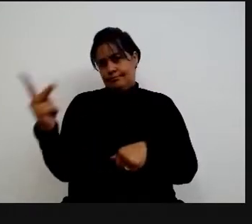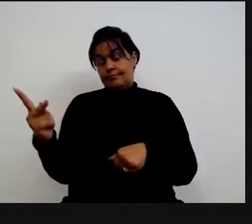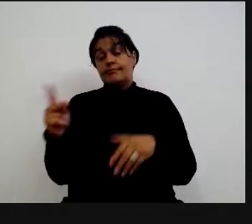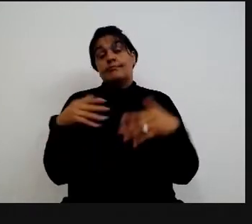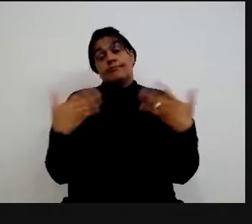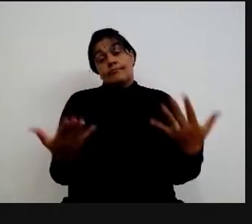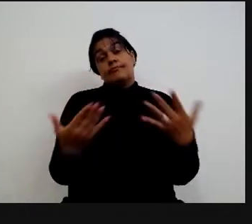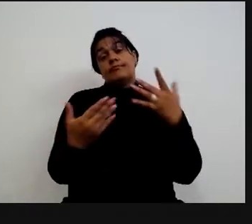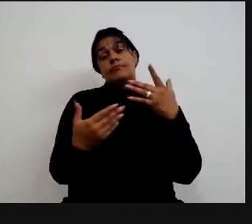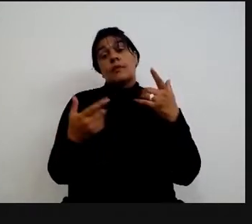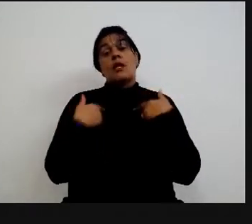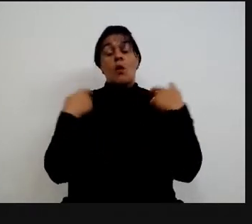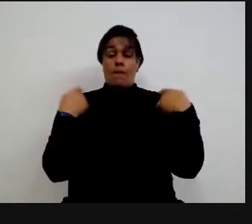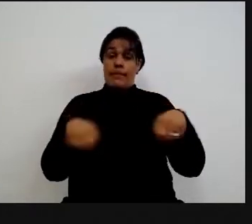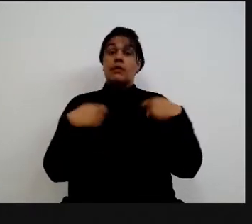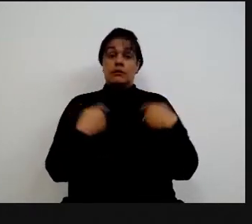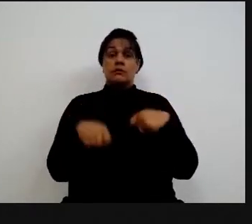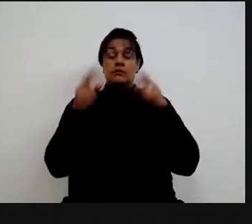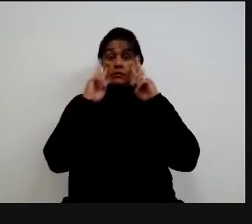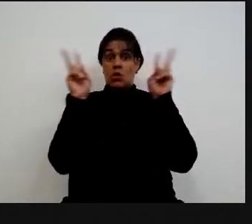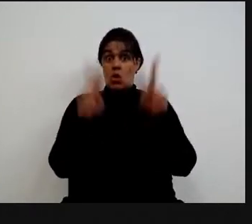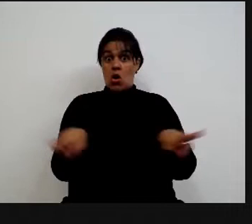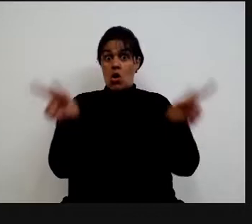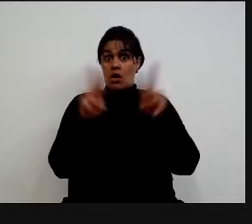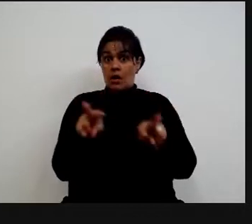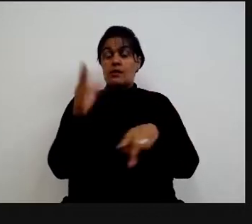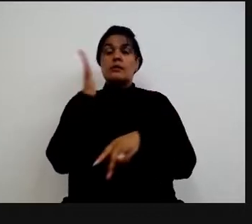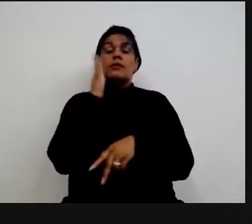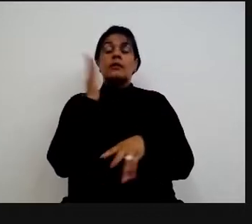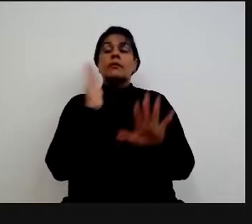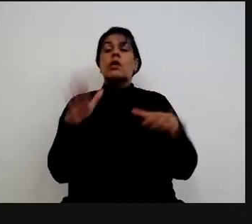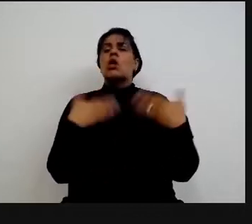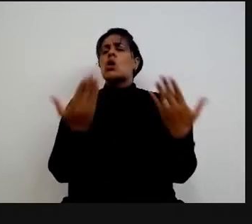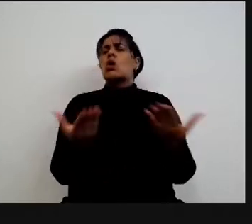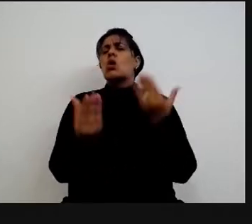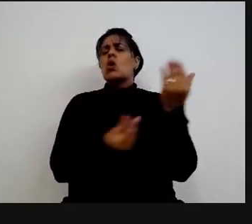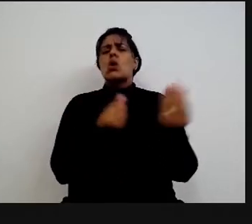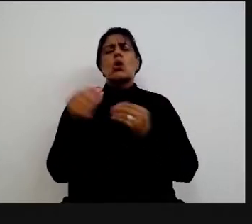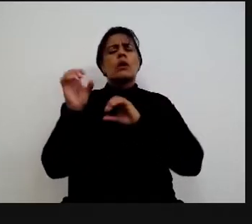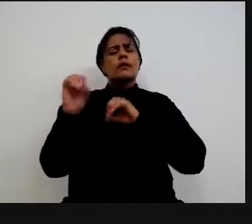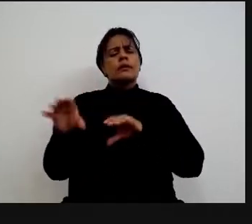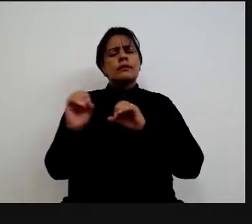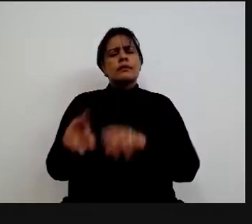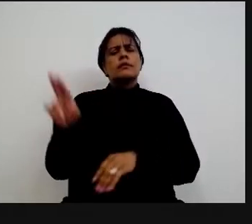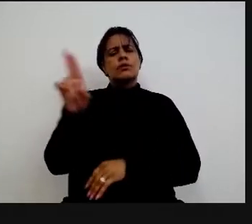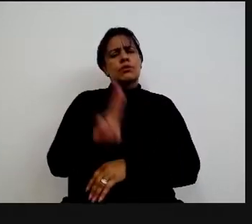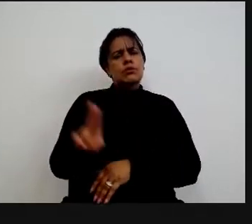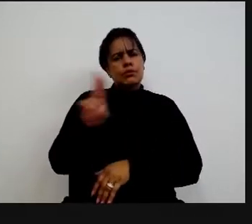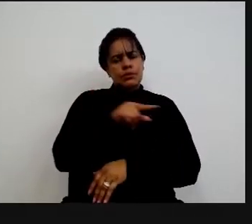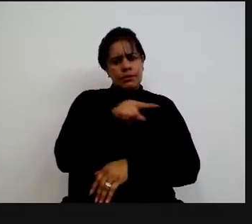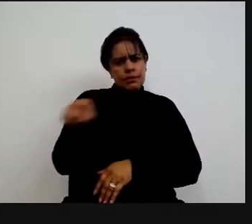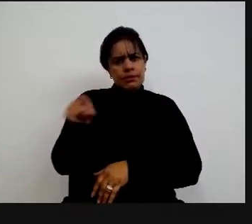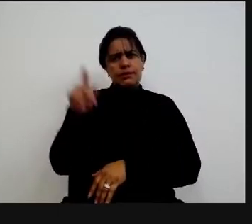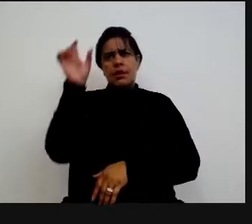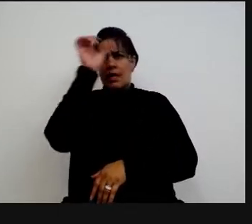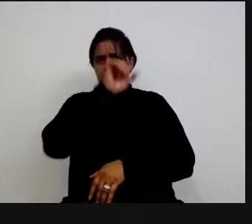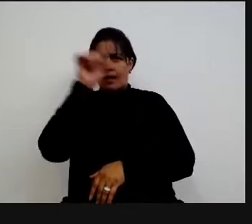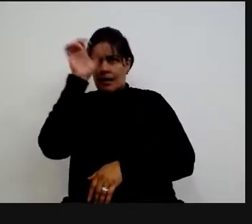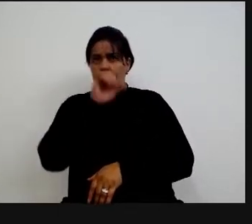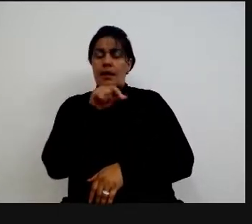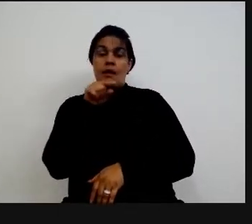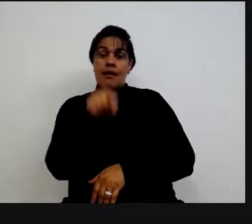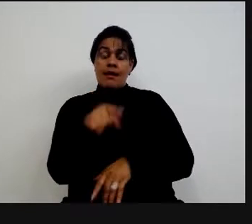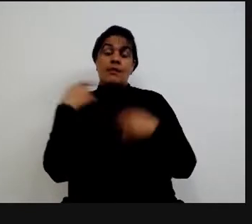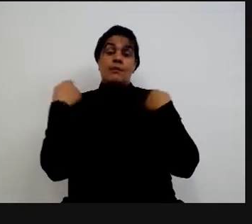vez mais, eu preciso olhar para a pessoa que precisa da educação, do usuário, do aprendiz, para que